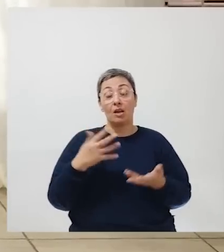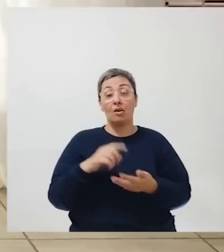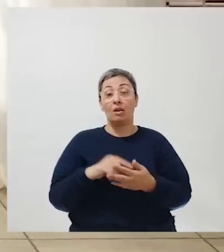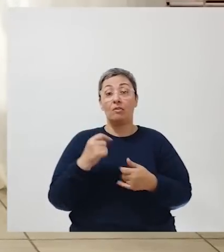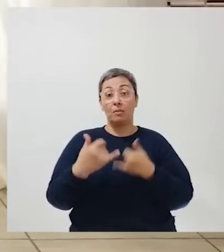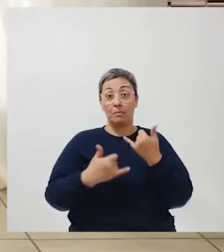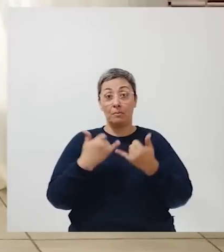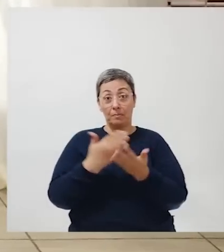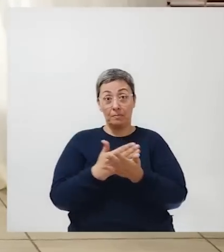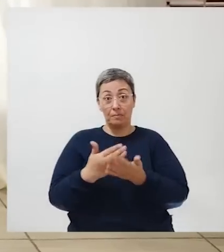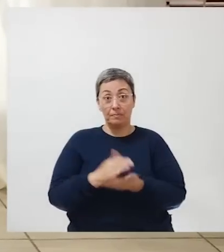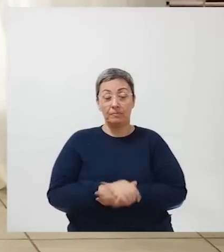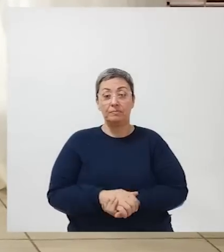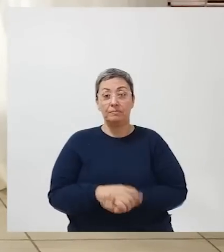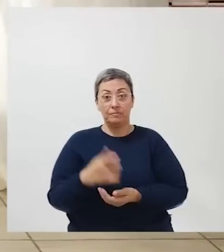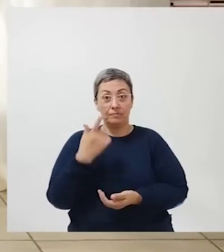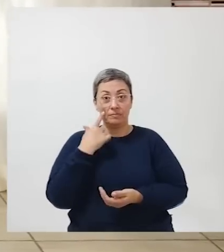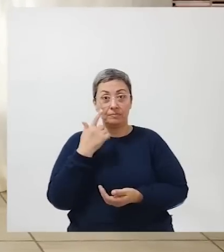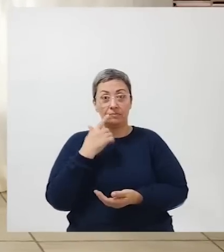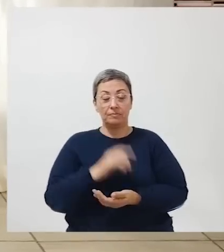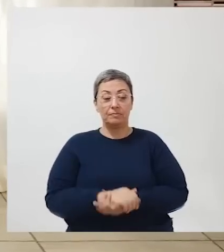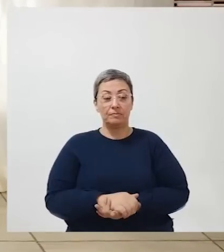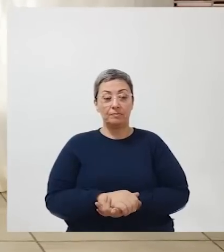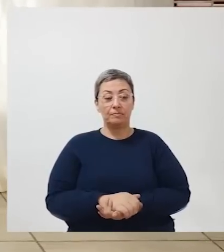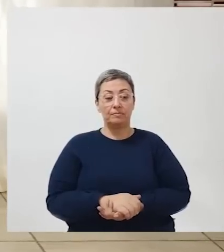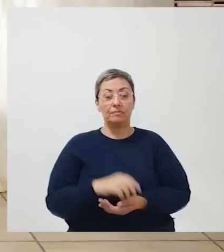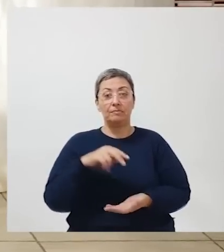nós vamos começar a brincadeira. Vamos lá?